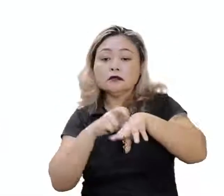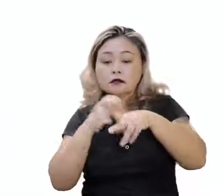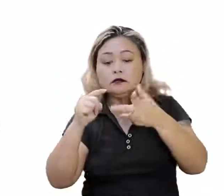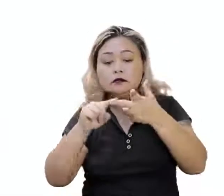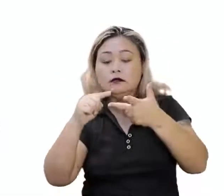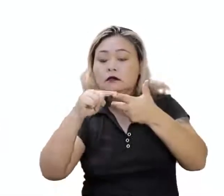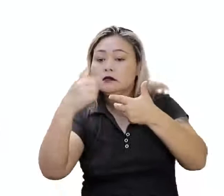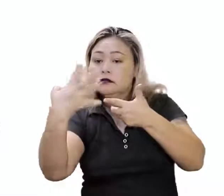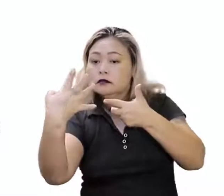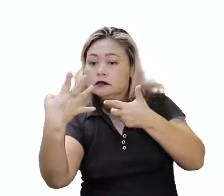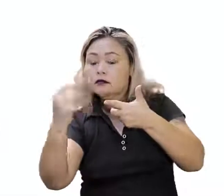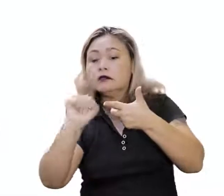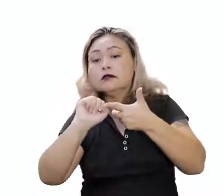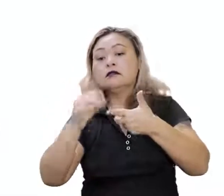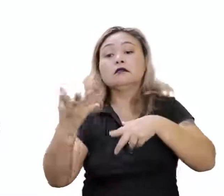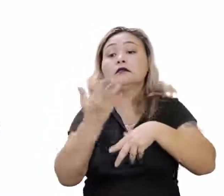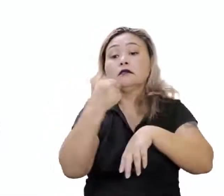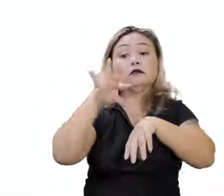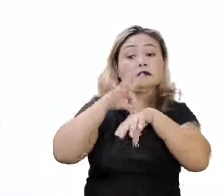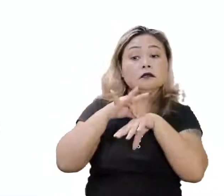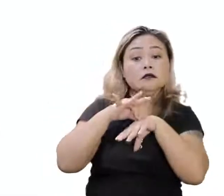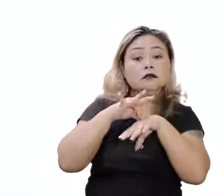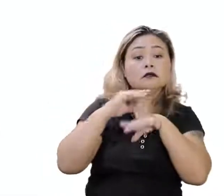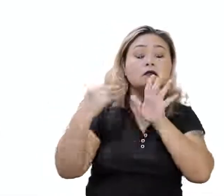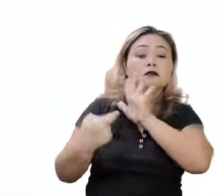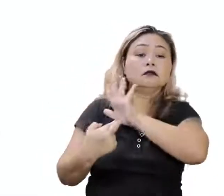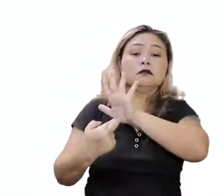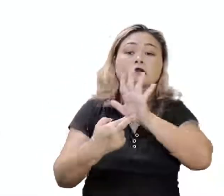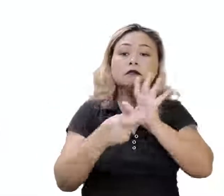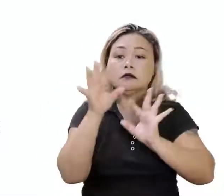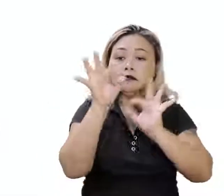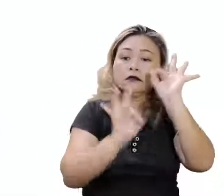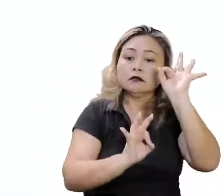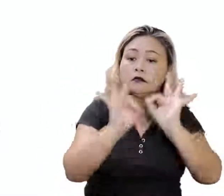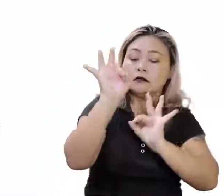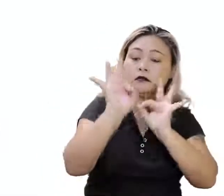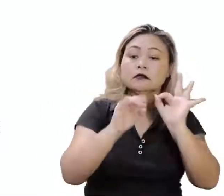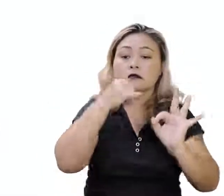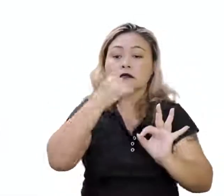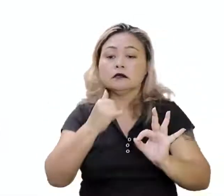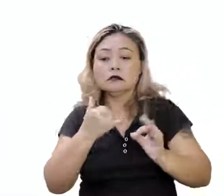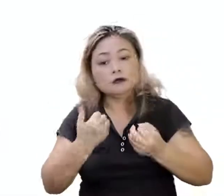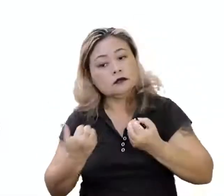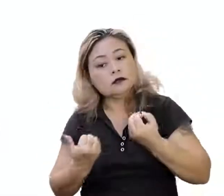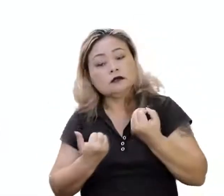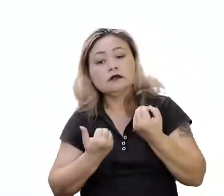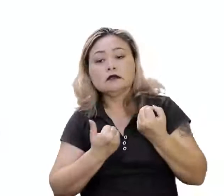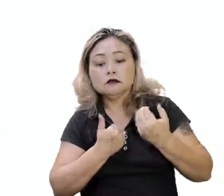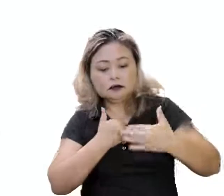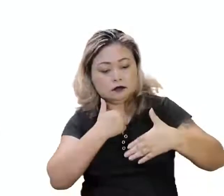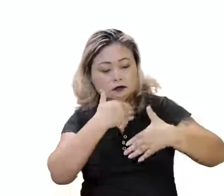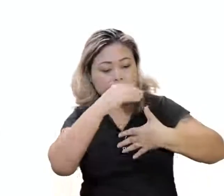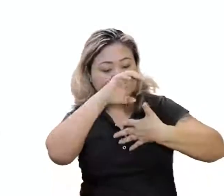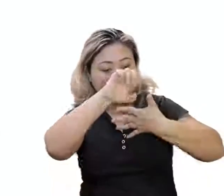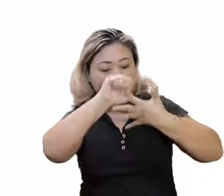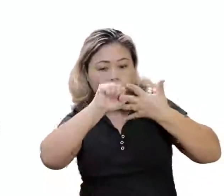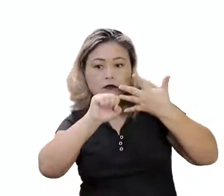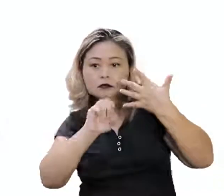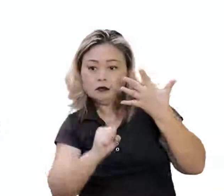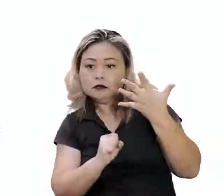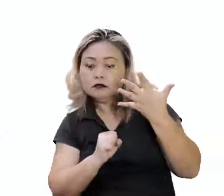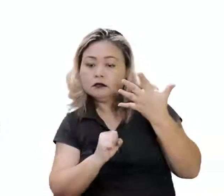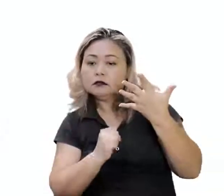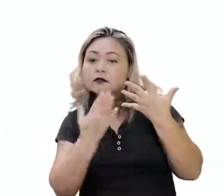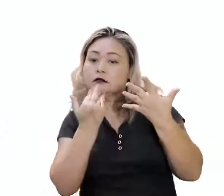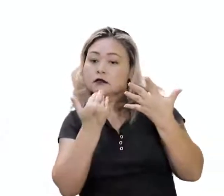ou quarto, que vão ser os carnívoros. Representam a ordem em que essa energia flui numa cadeia, numa determinada cadeia